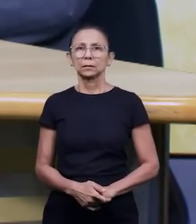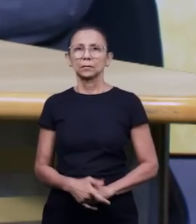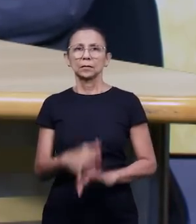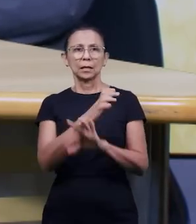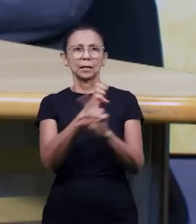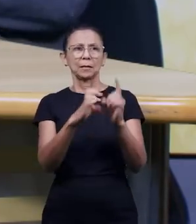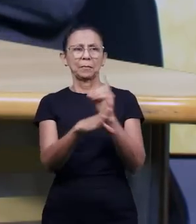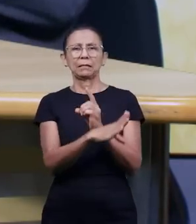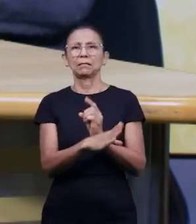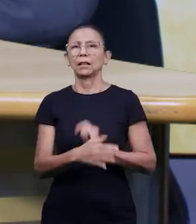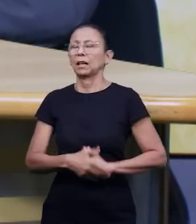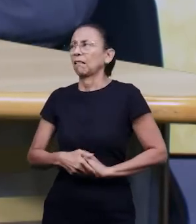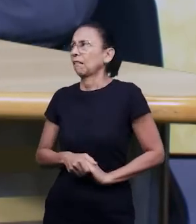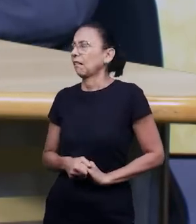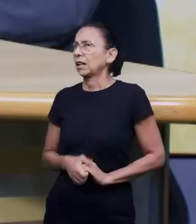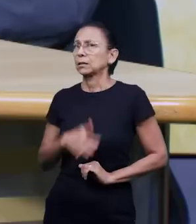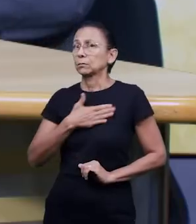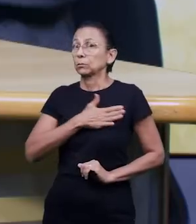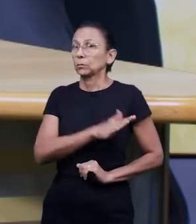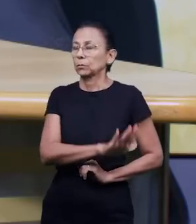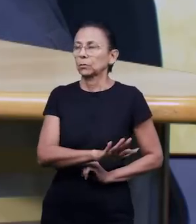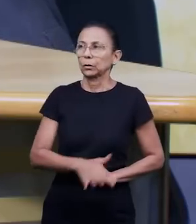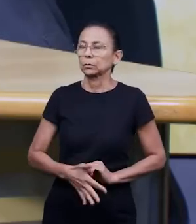indireta para mim e não sei o que lá, não aguento mais isso. Então ele fica,